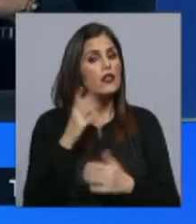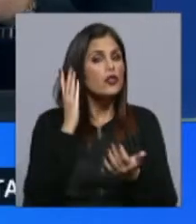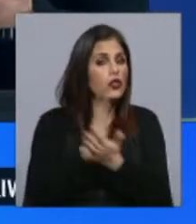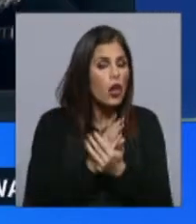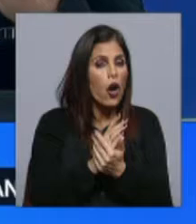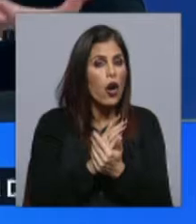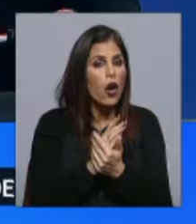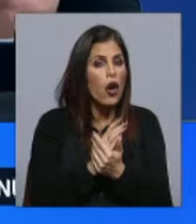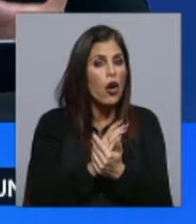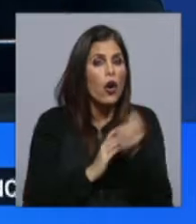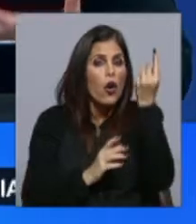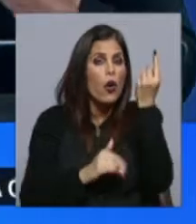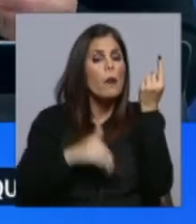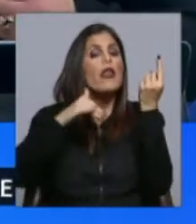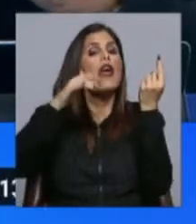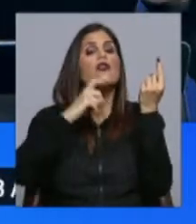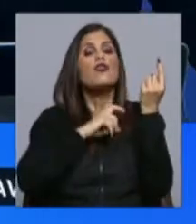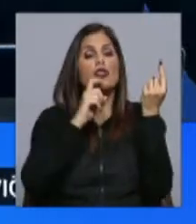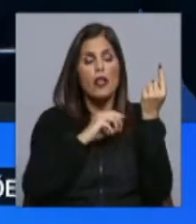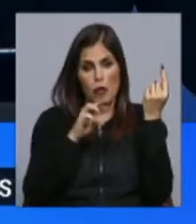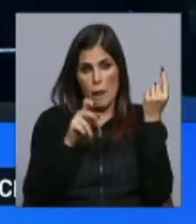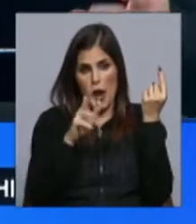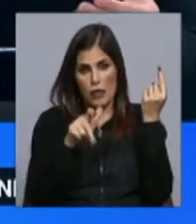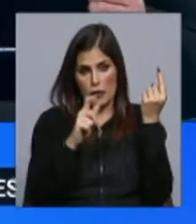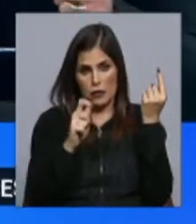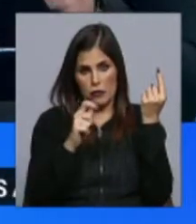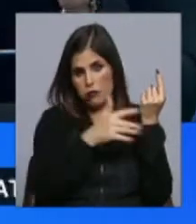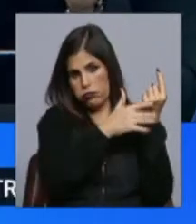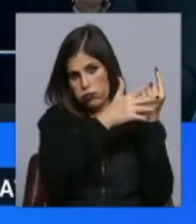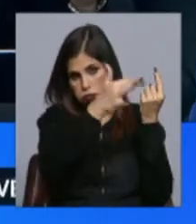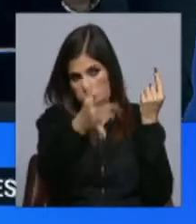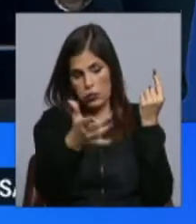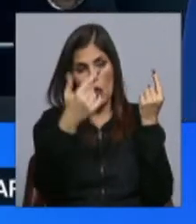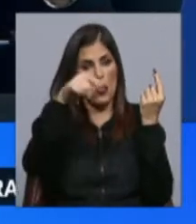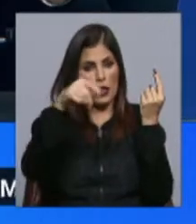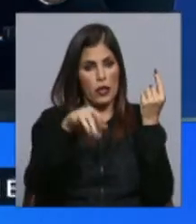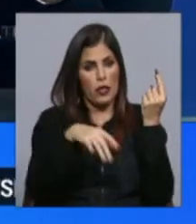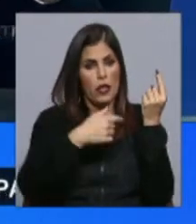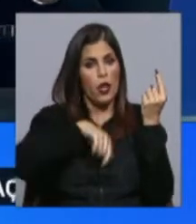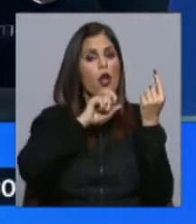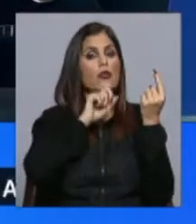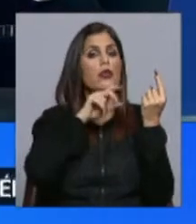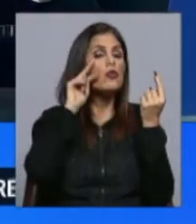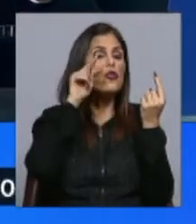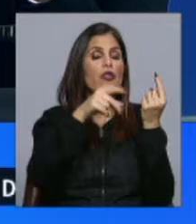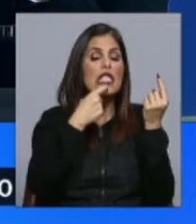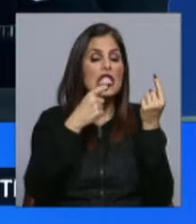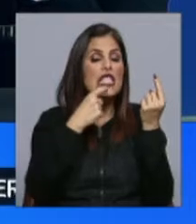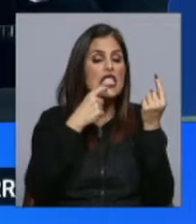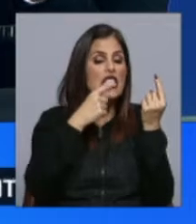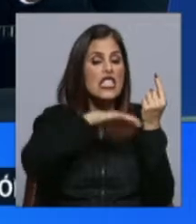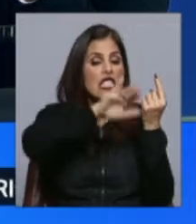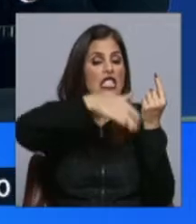uma única idade do gelo em Marte, extensa, mas única, então nós veríamos rochas nestes glaciares numa